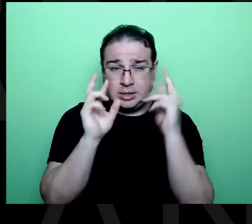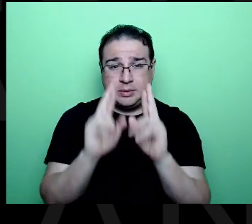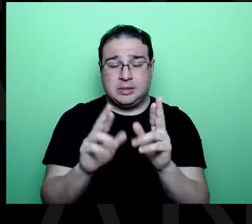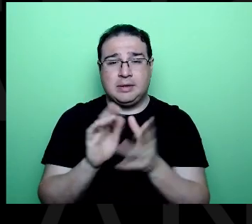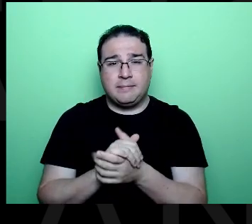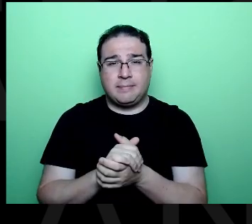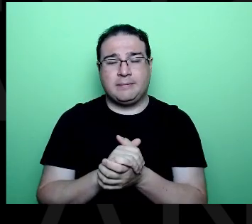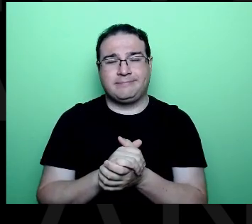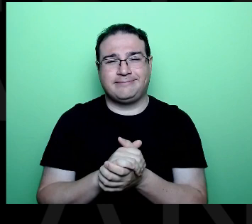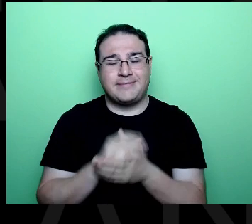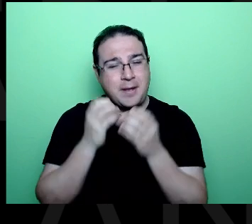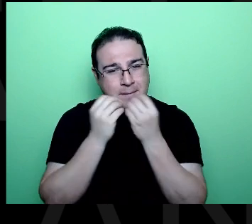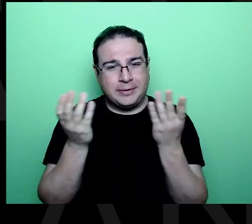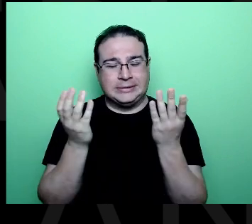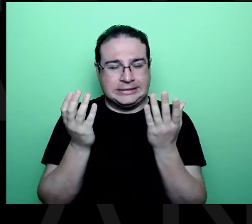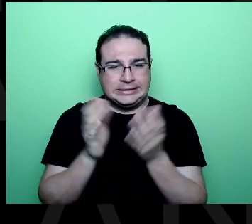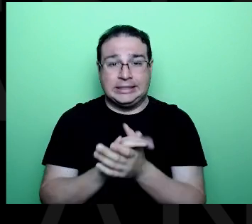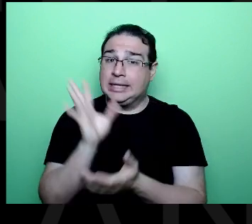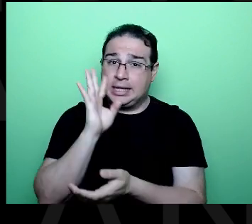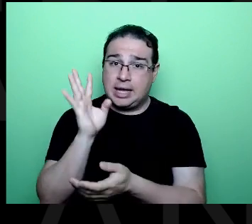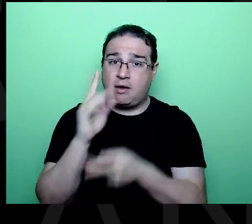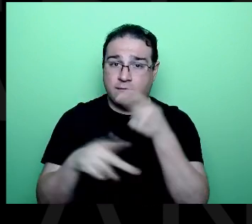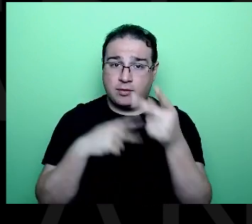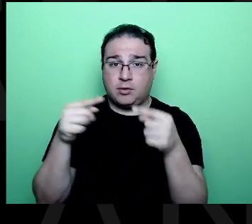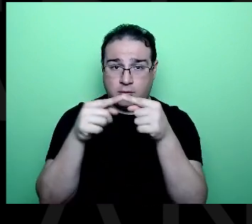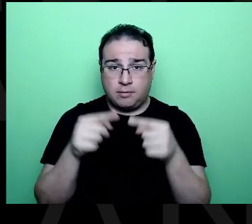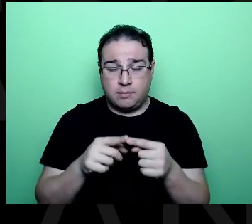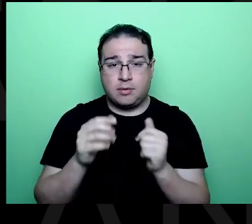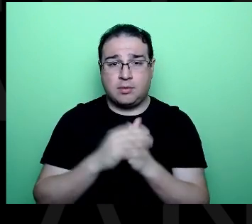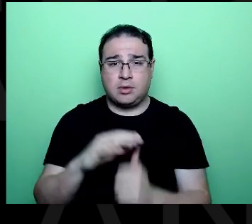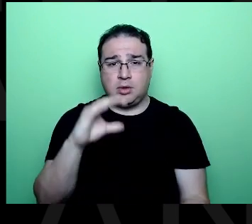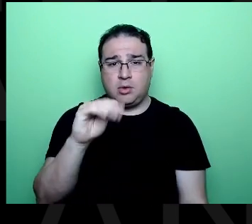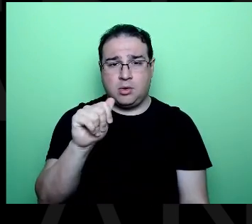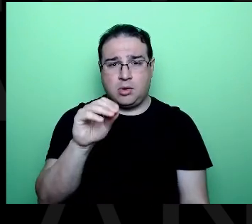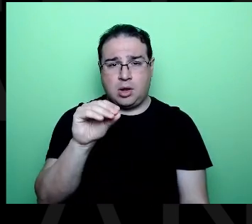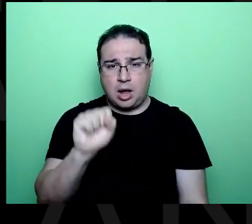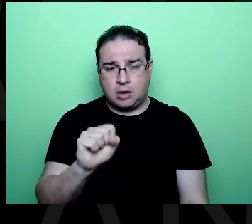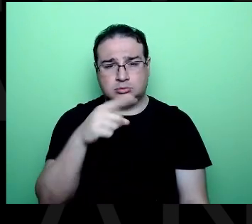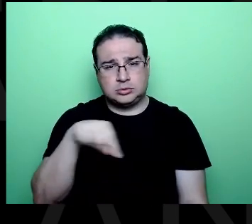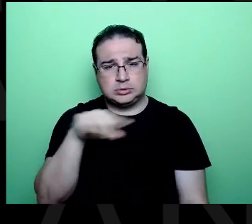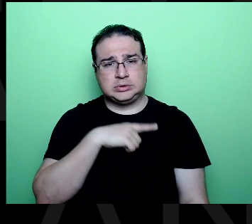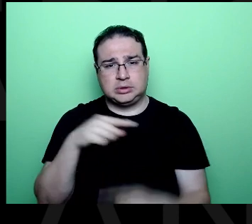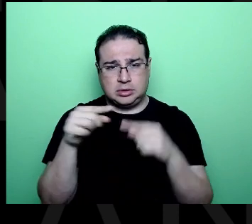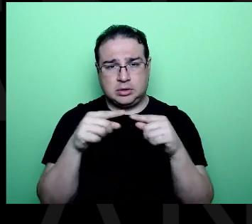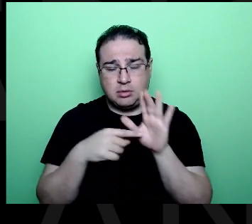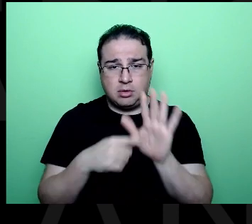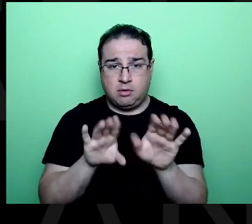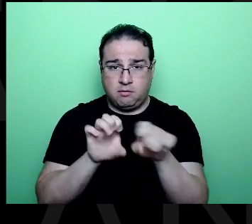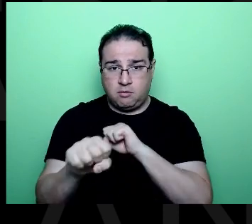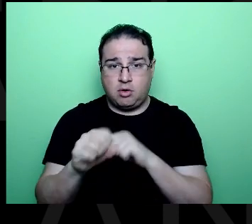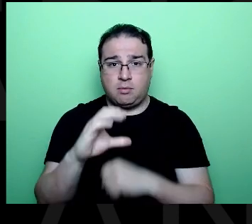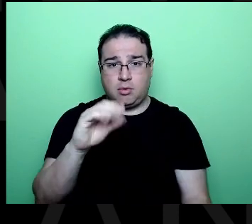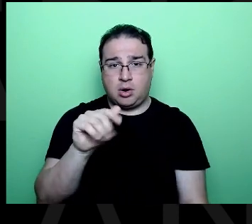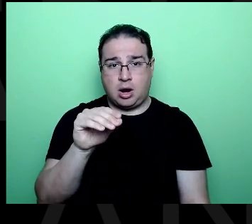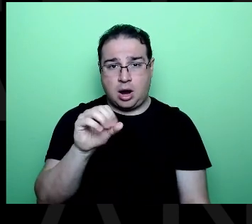responder. E, bom, muito legal que a Carla falou do caos que a gente. Porque a gente forma um